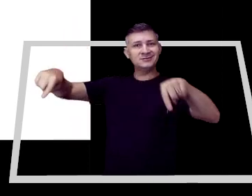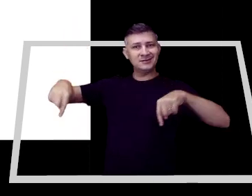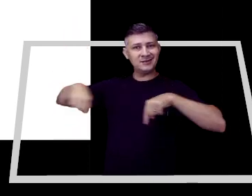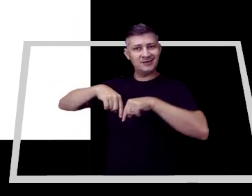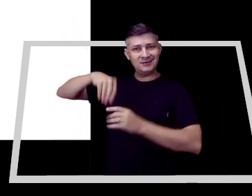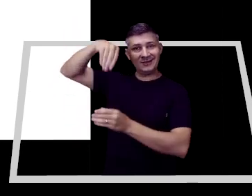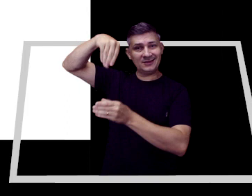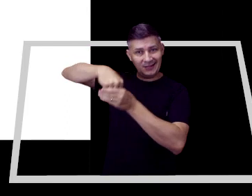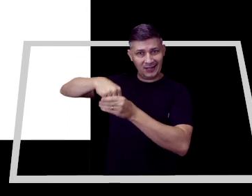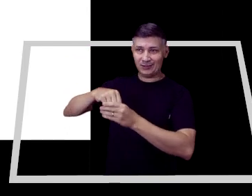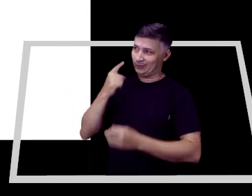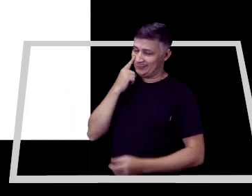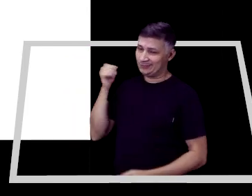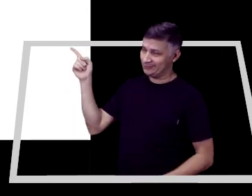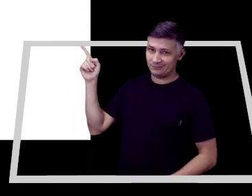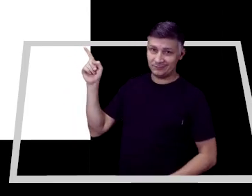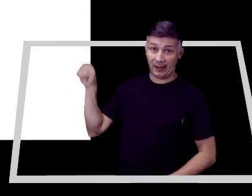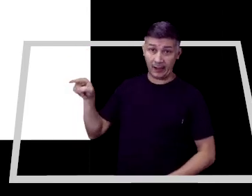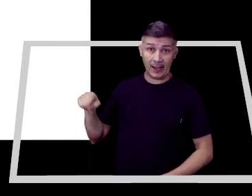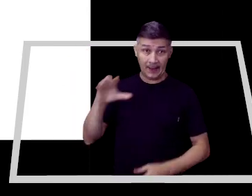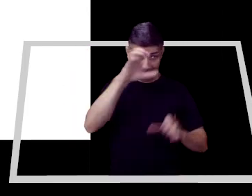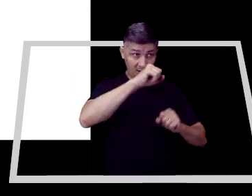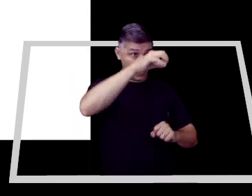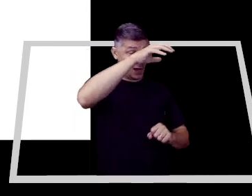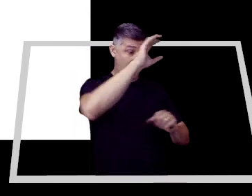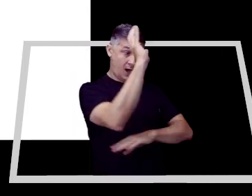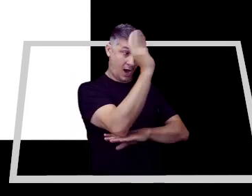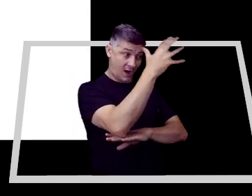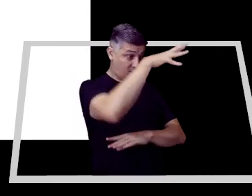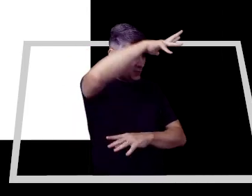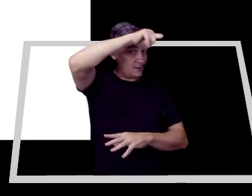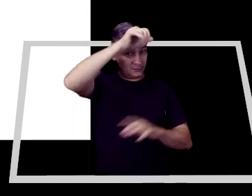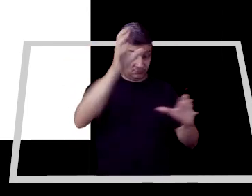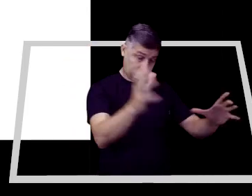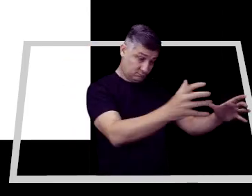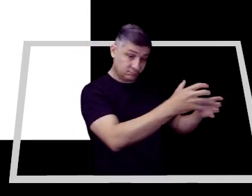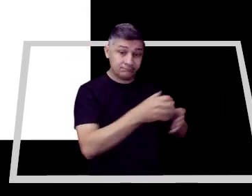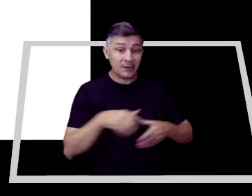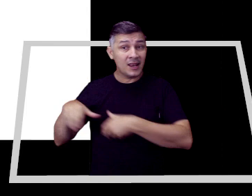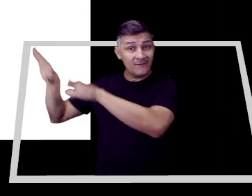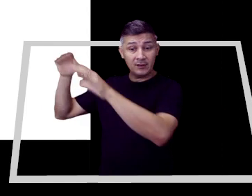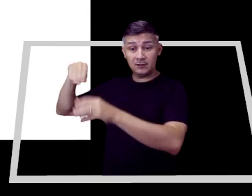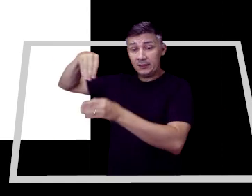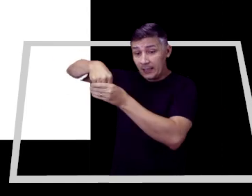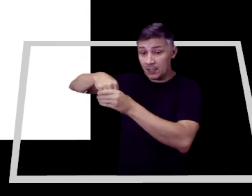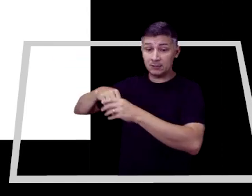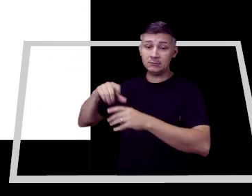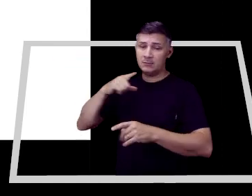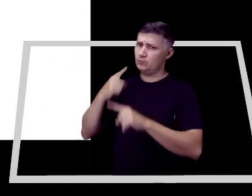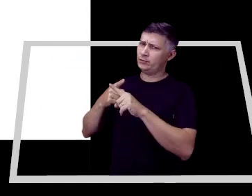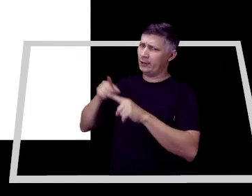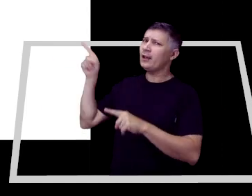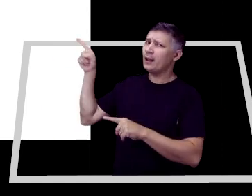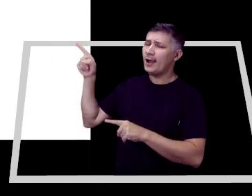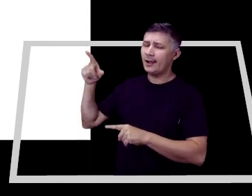conformariam esse jardim interno central, que era completamente regulado, controlado em função